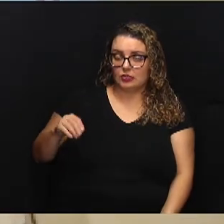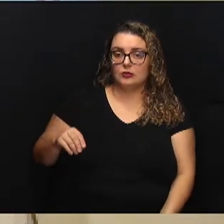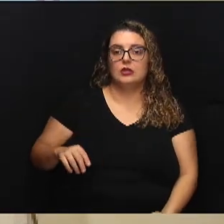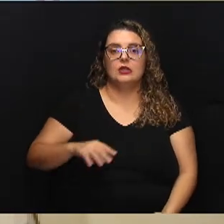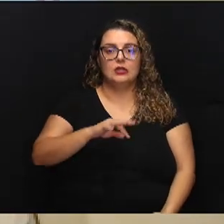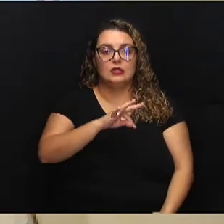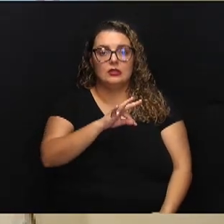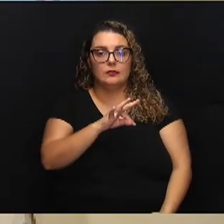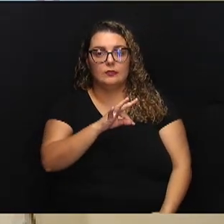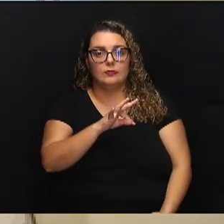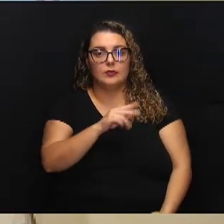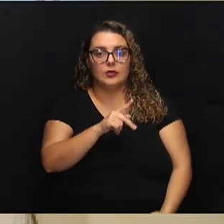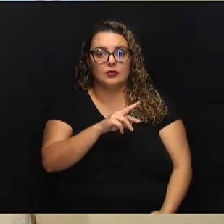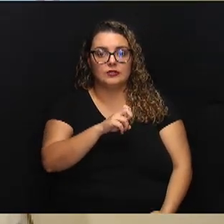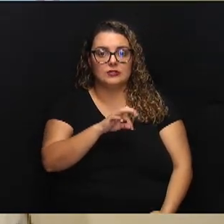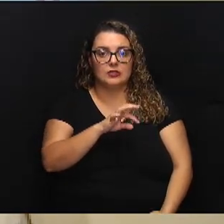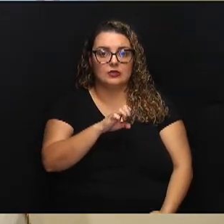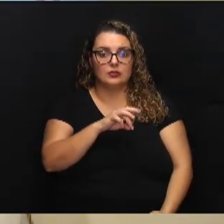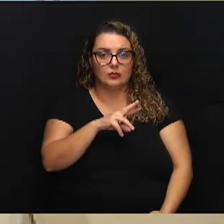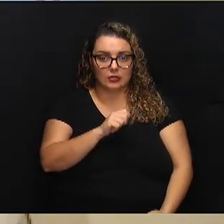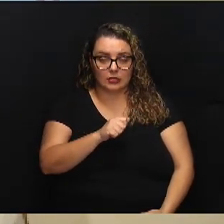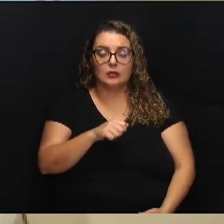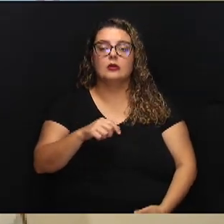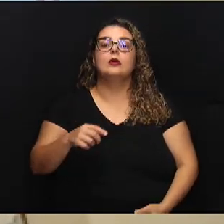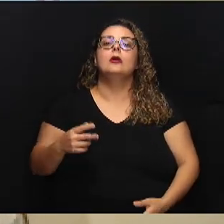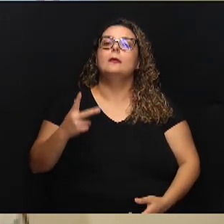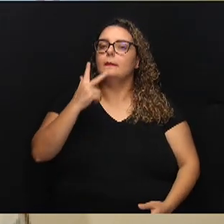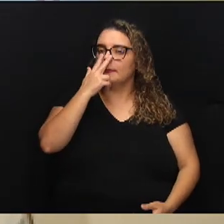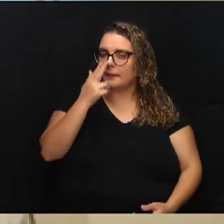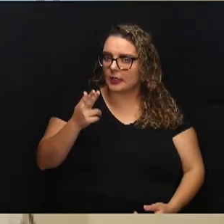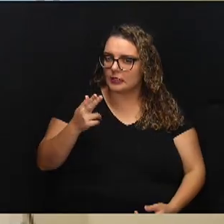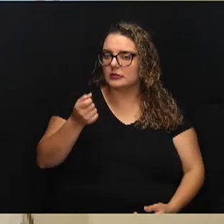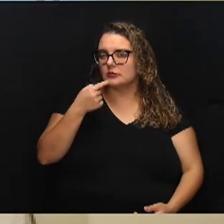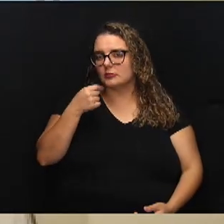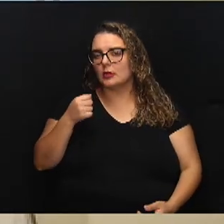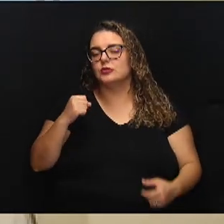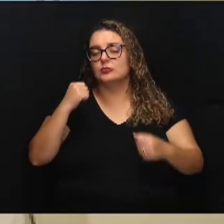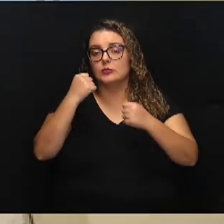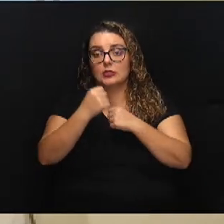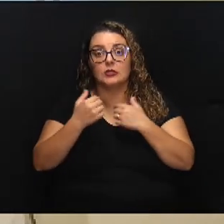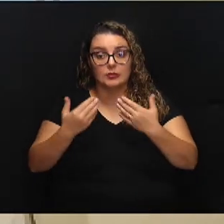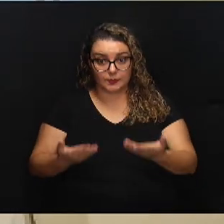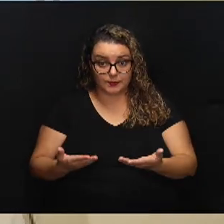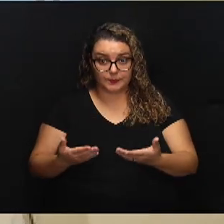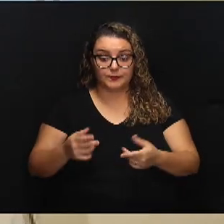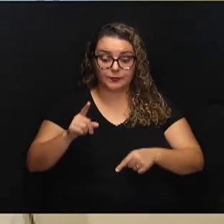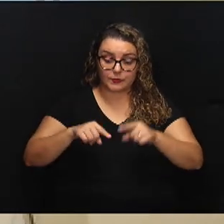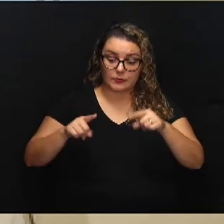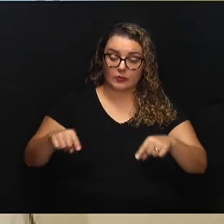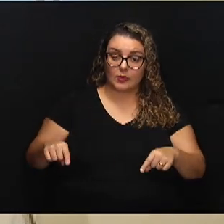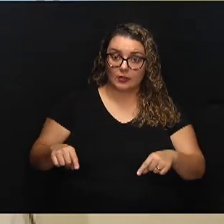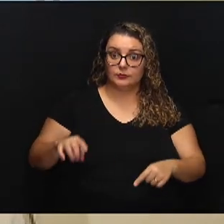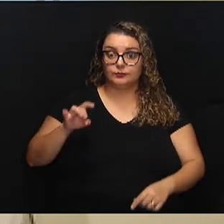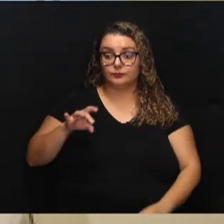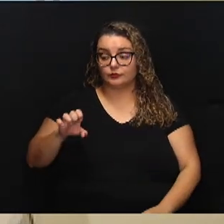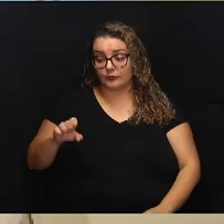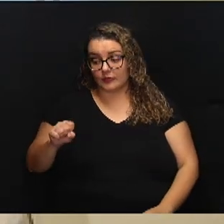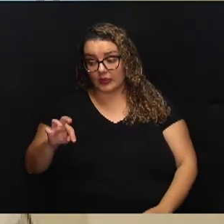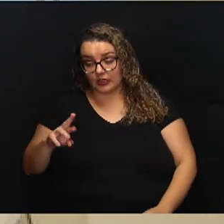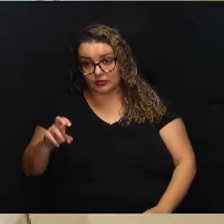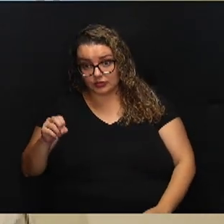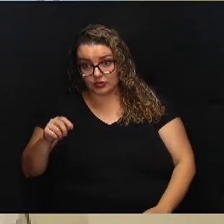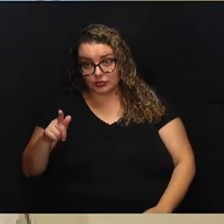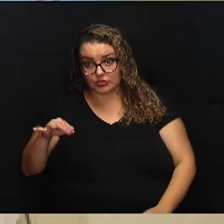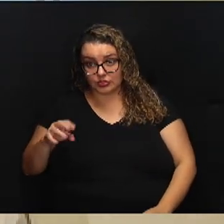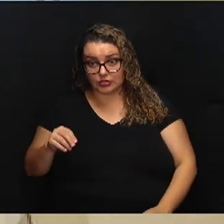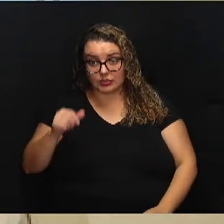um efeito semelhante ao anticoncepcional, de proteção. Então, aqui varia. Se é só estrogênio,